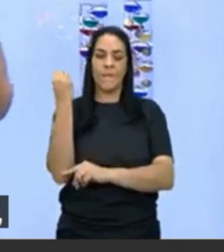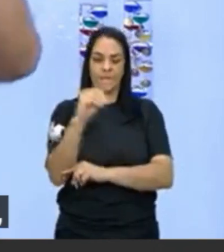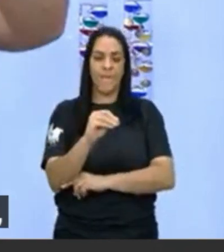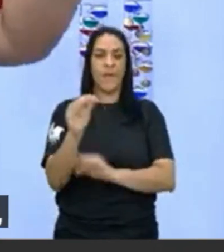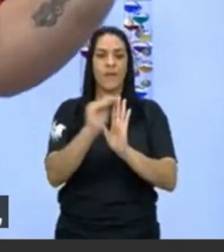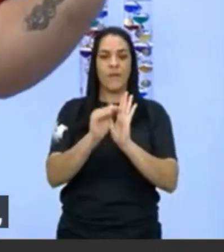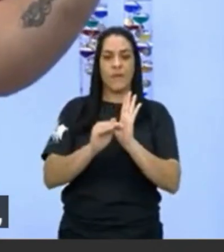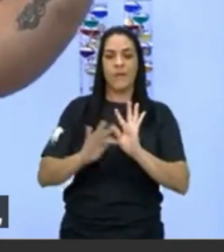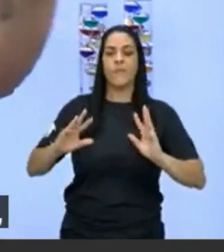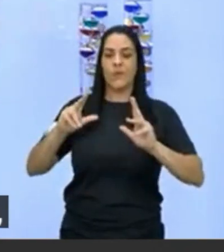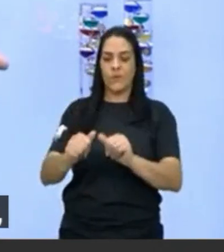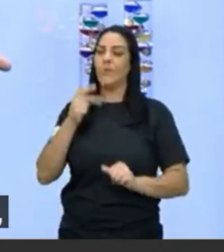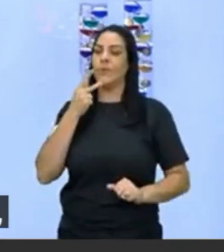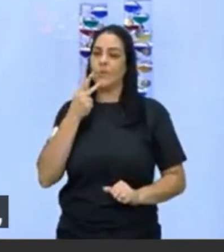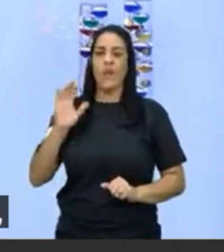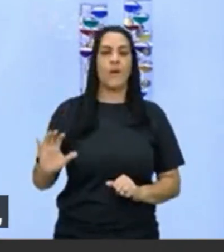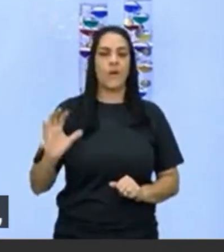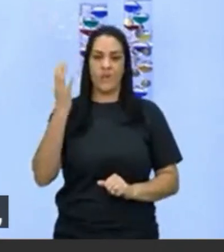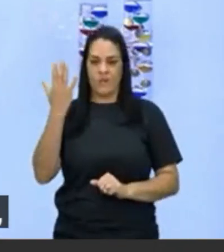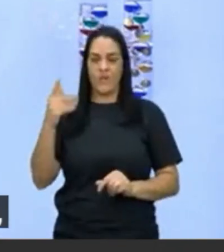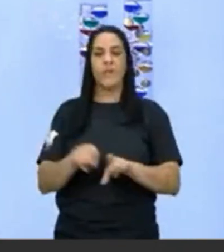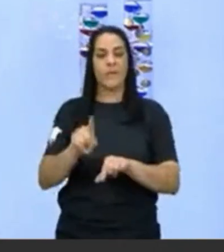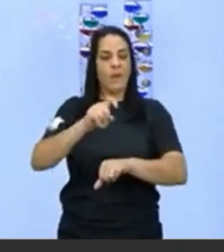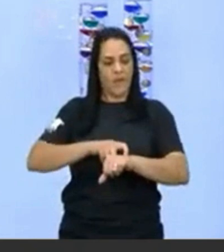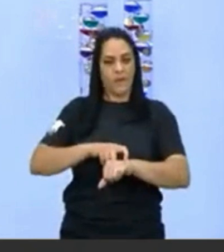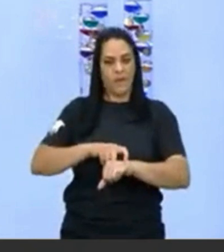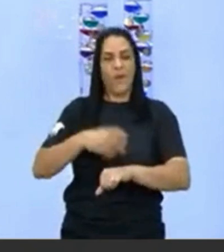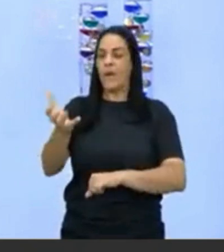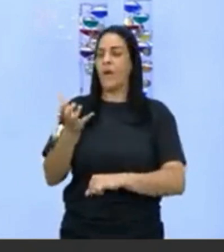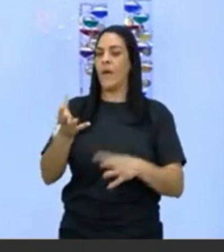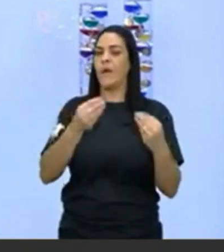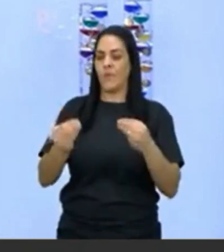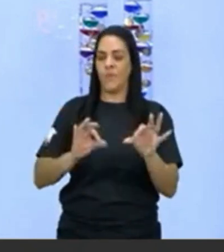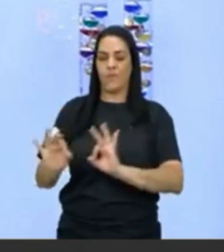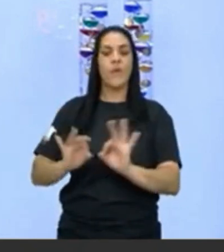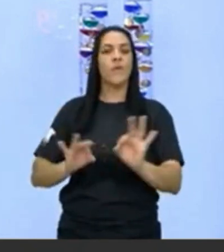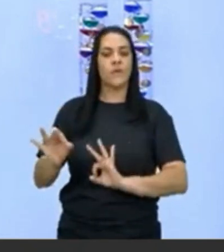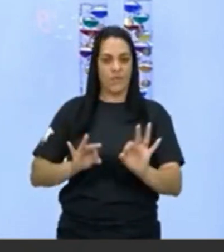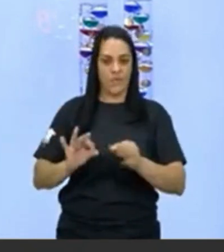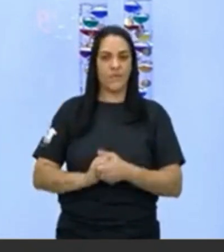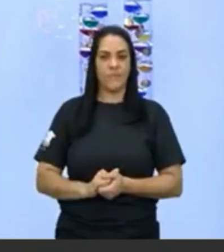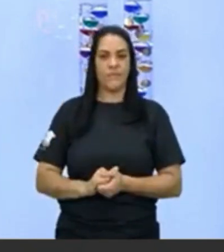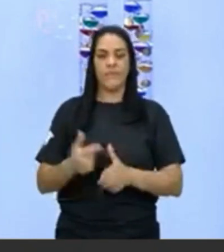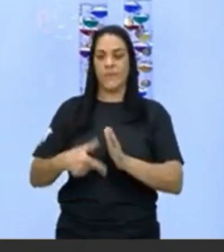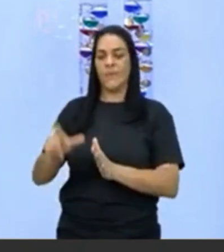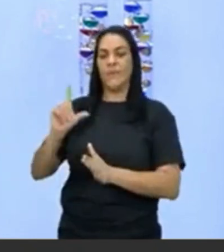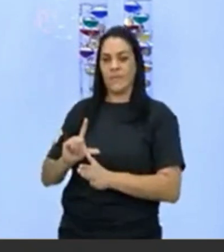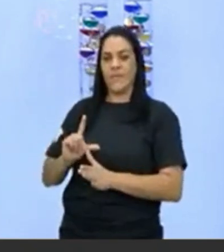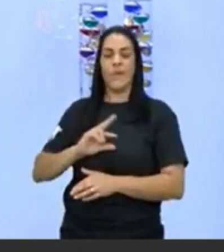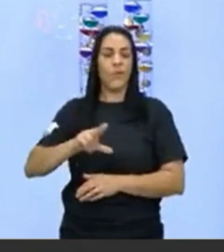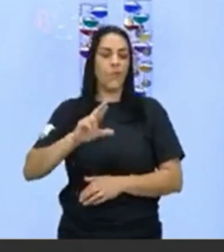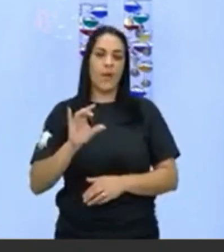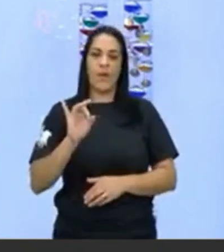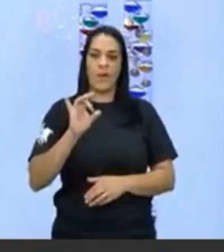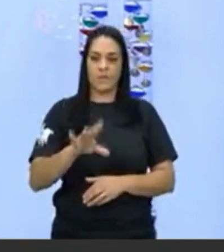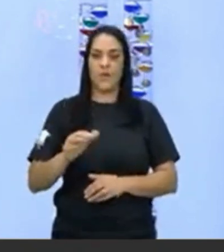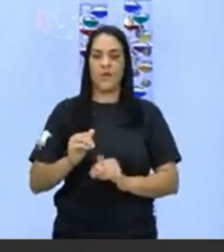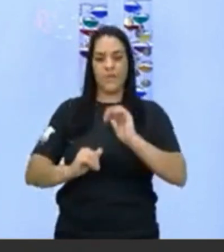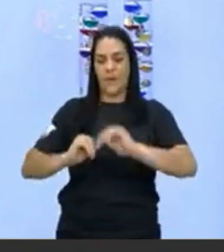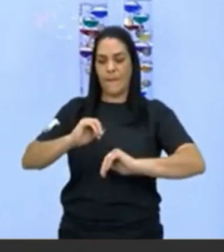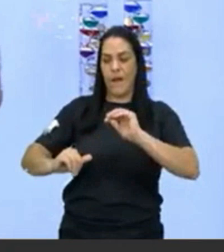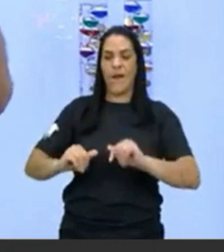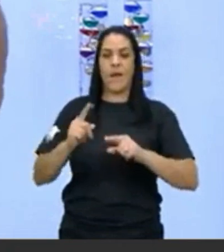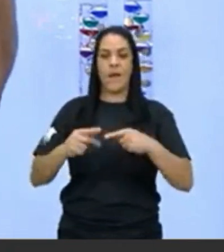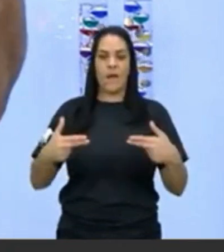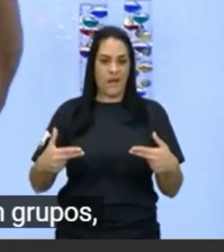de uma tarefa. Para tudo isso que eu falei acontecer e dar tempo, requer muito planejamento com antecedência, não só em separar